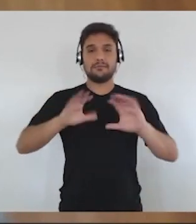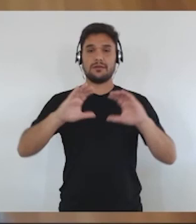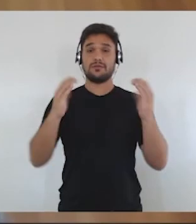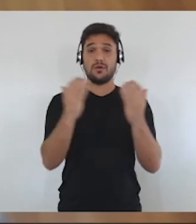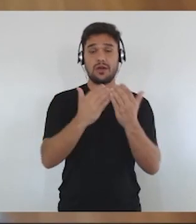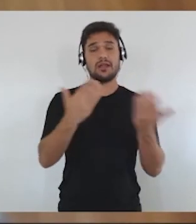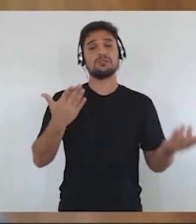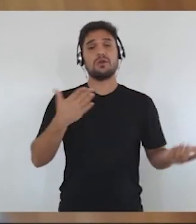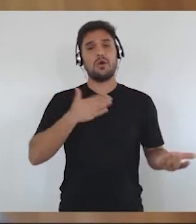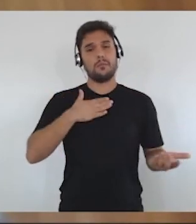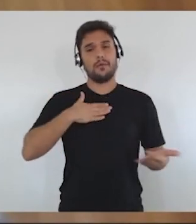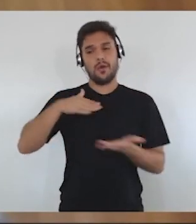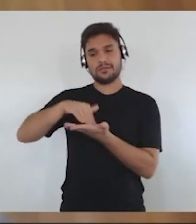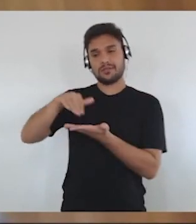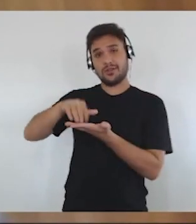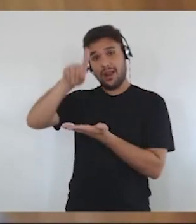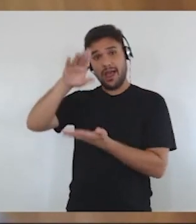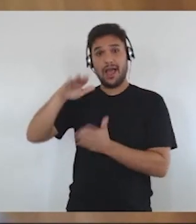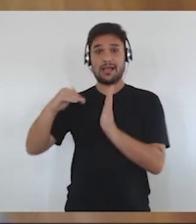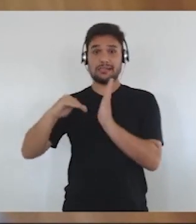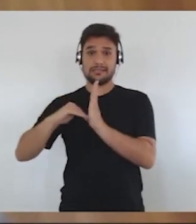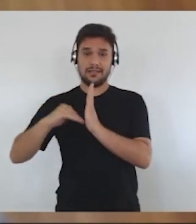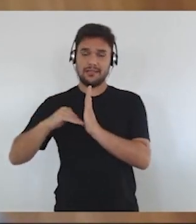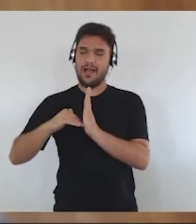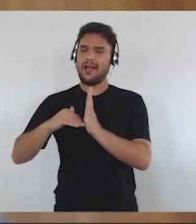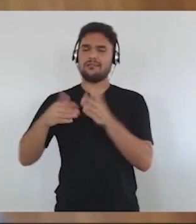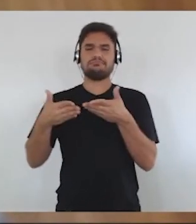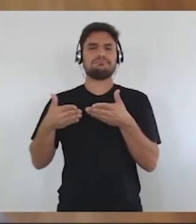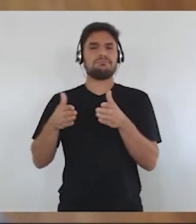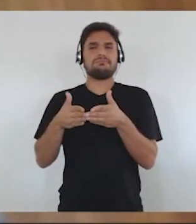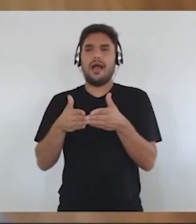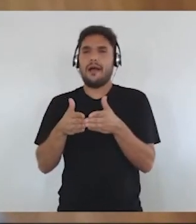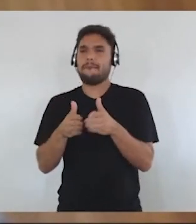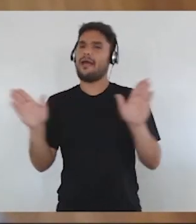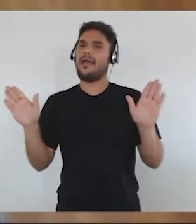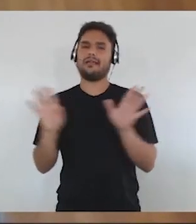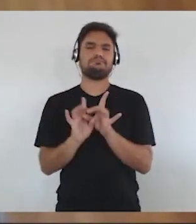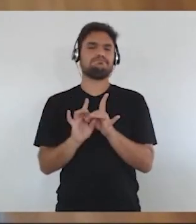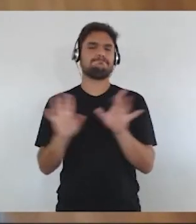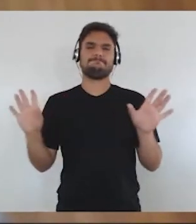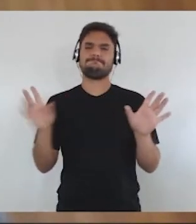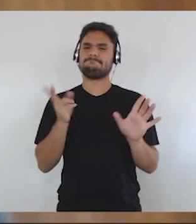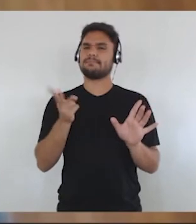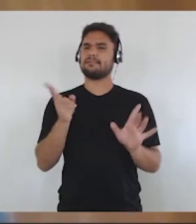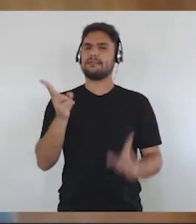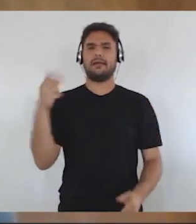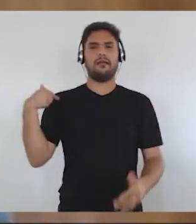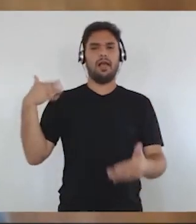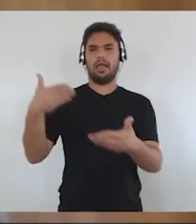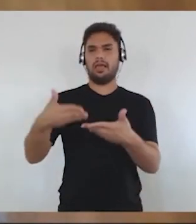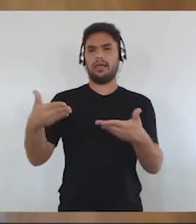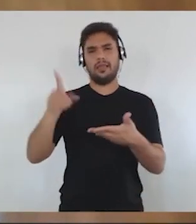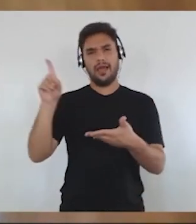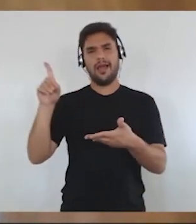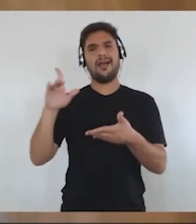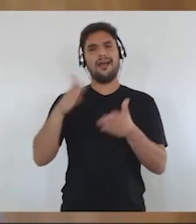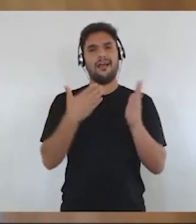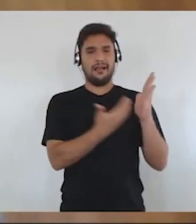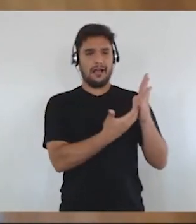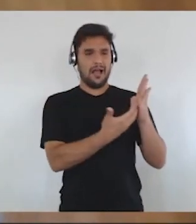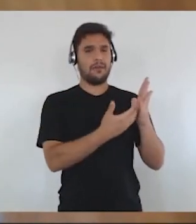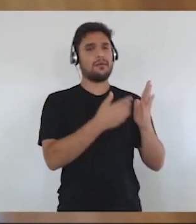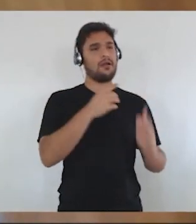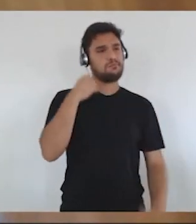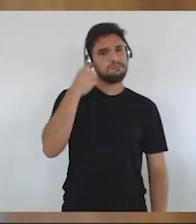dizer que o meu gabinete no Senado da República está inteiramente aberto, como sempre esteve, inclusive na época da Câmara dos Deputados,